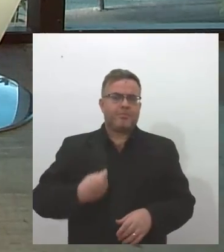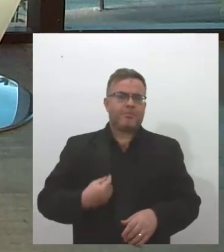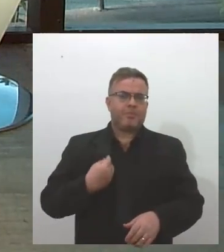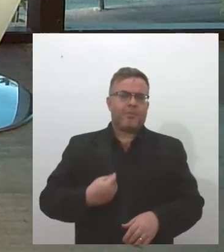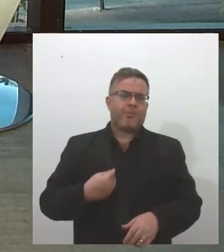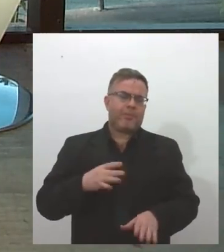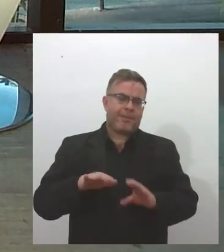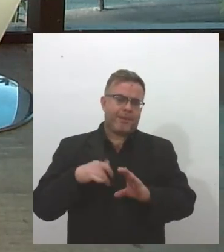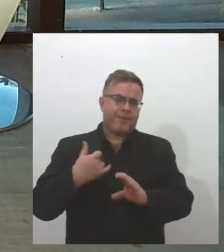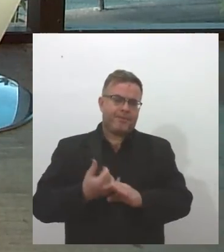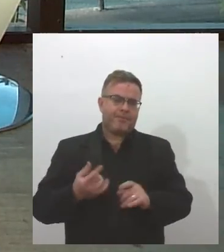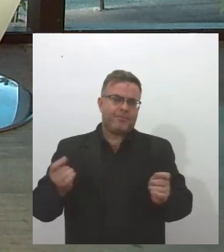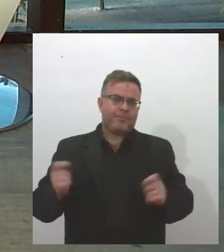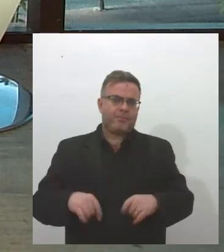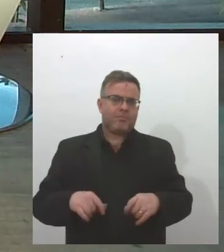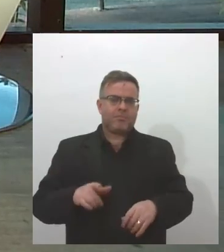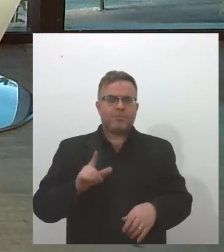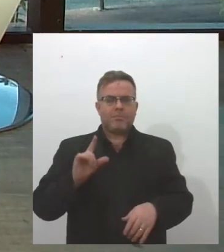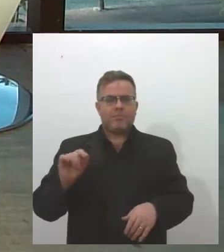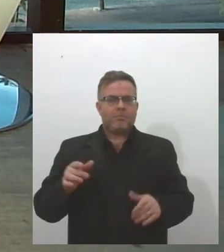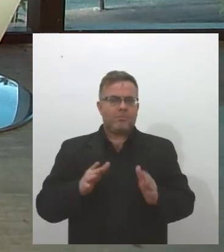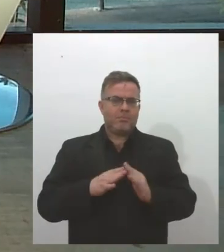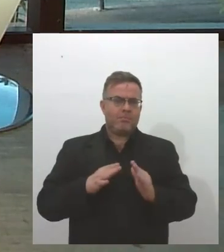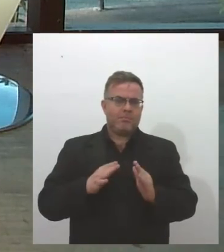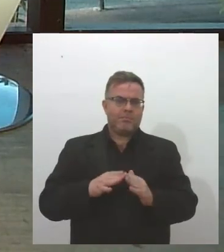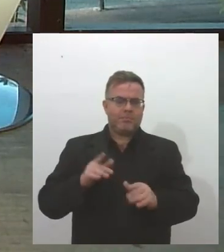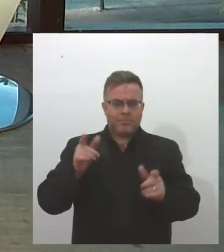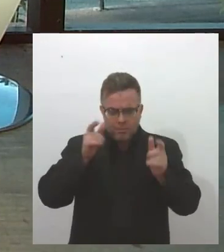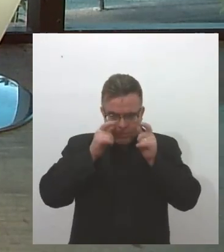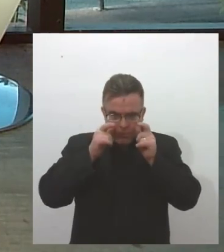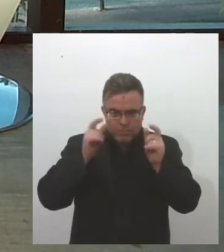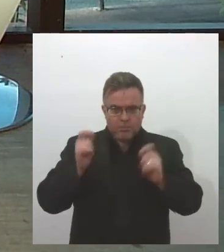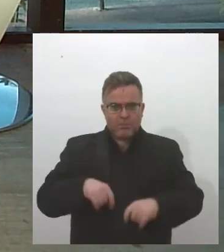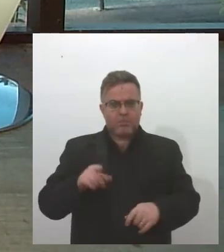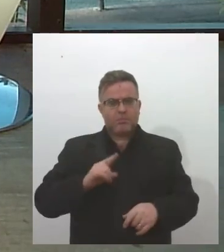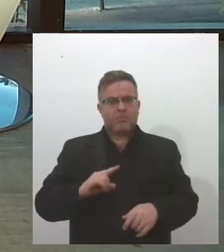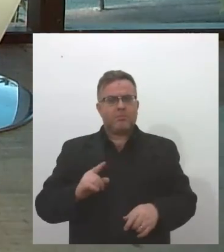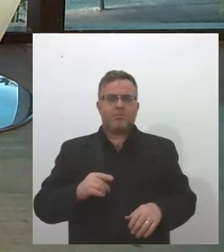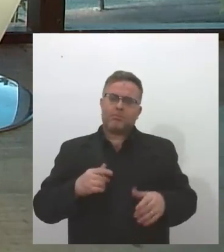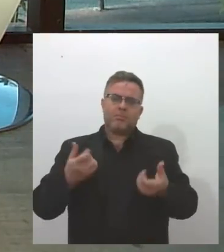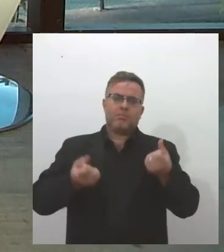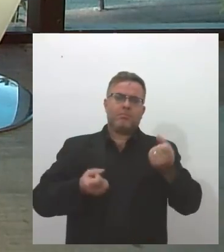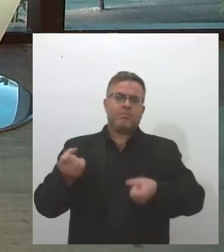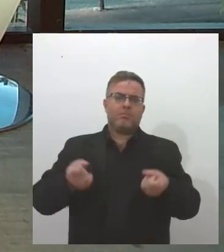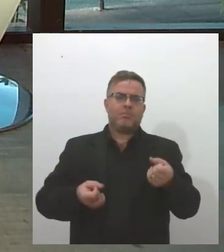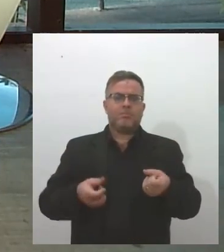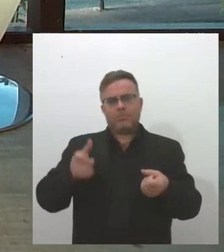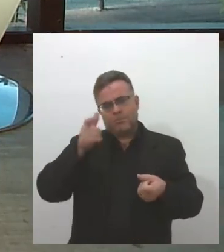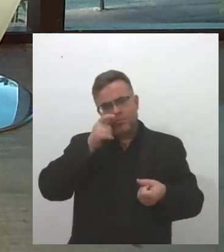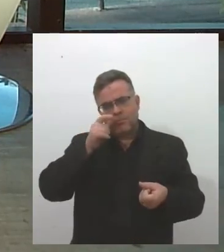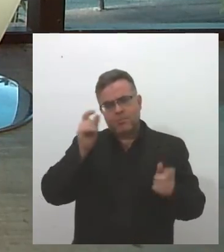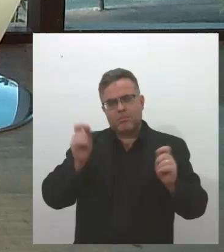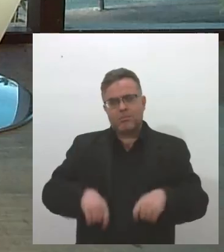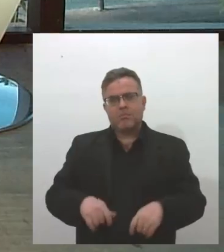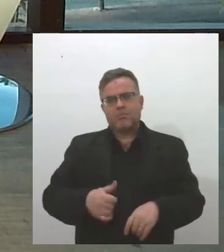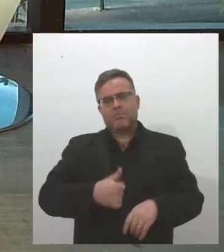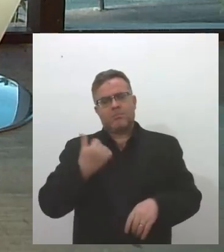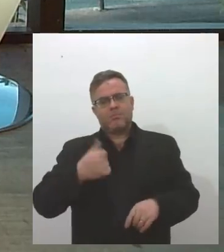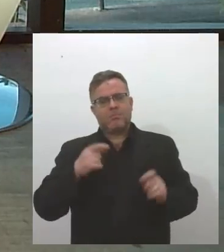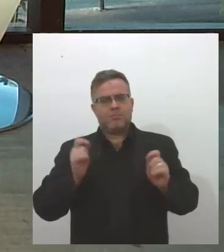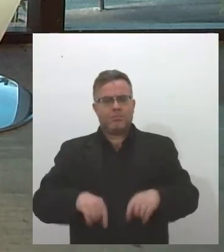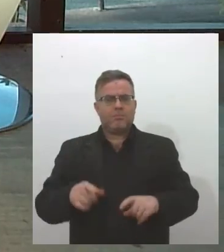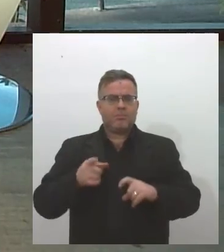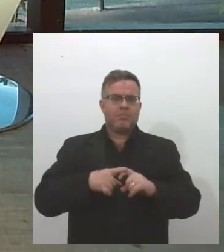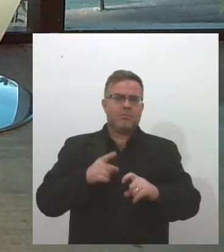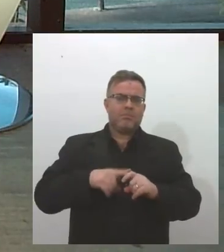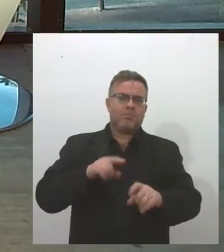YouTube, porque tá saindo de casa, às vezes não tem como ficar acompanhando ali a programação, mas vai no carro ali assistindo, se tiver de carona, né, tá no médico esperando